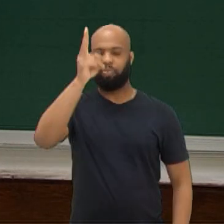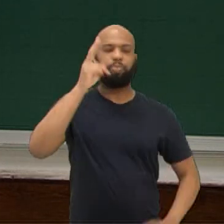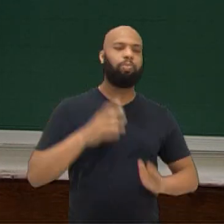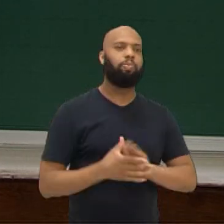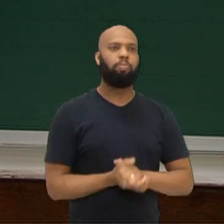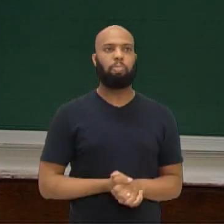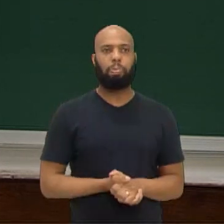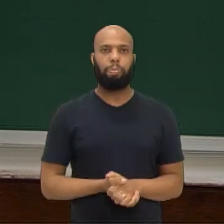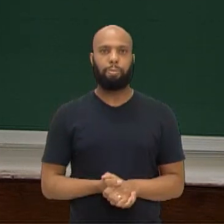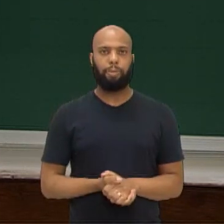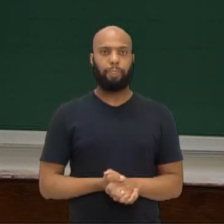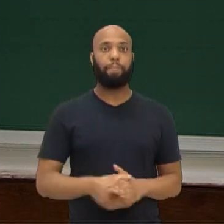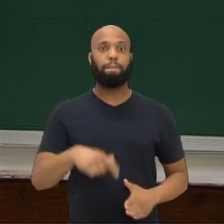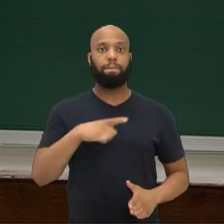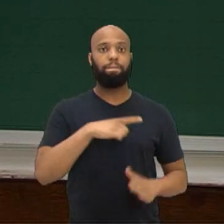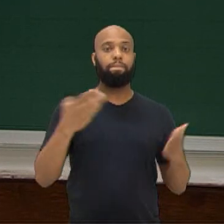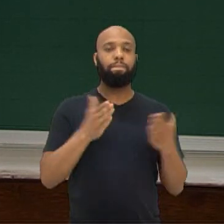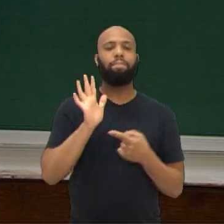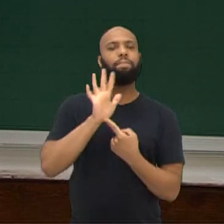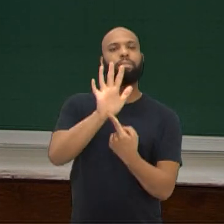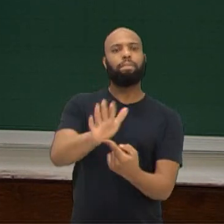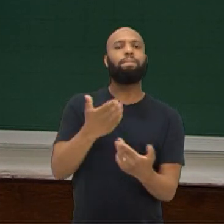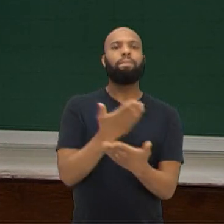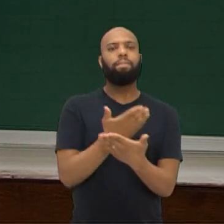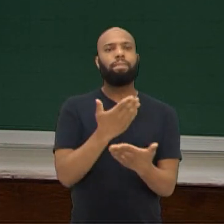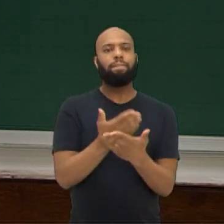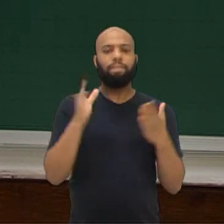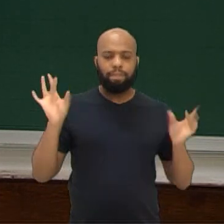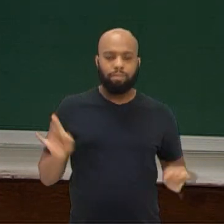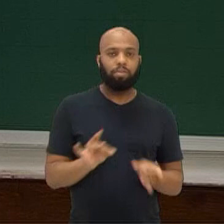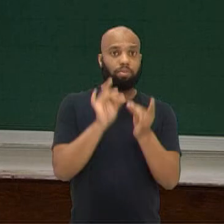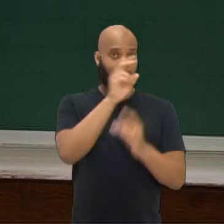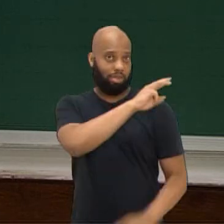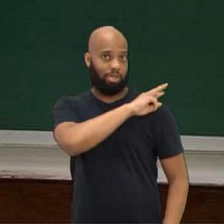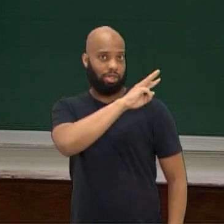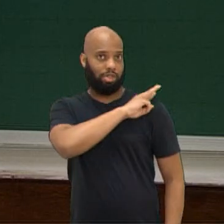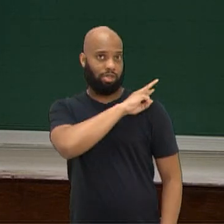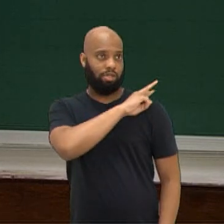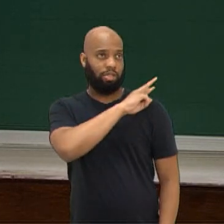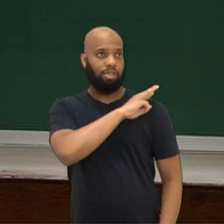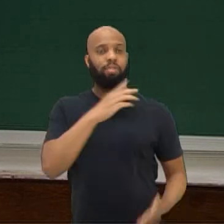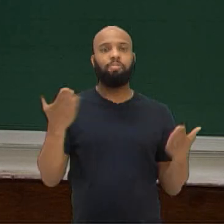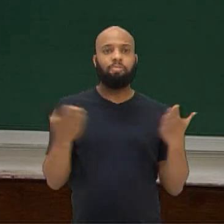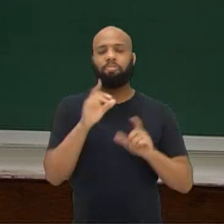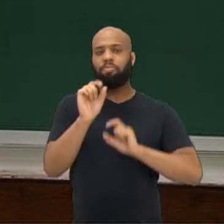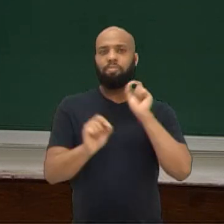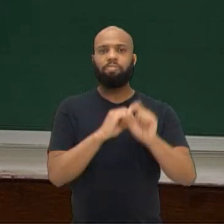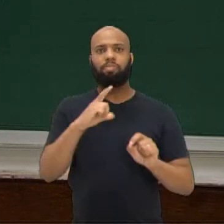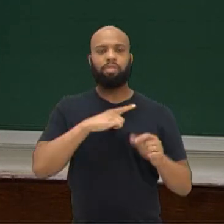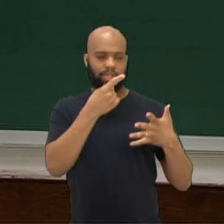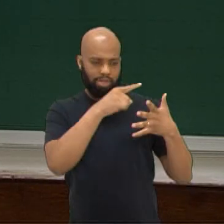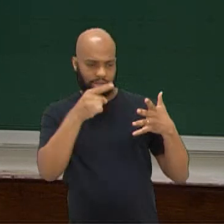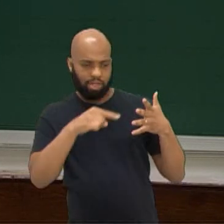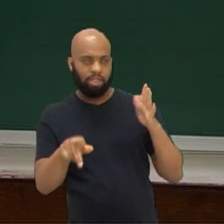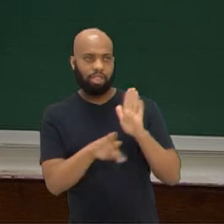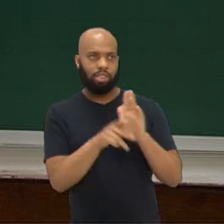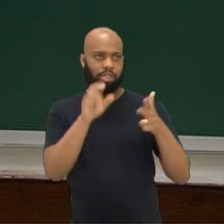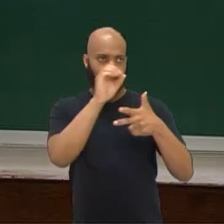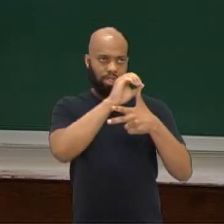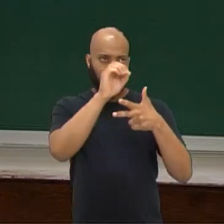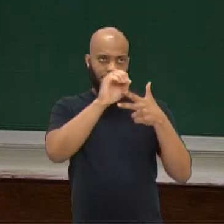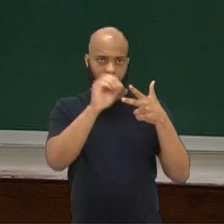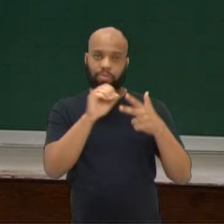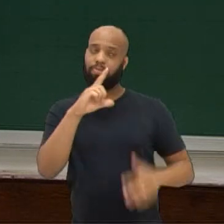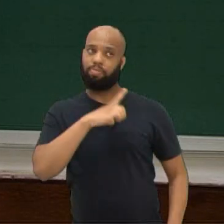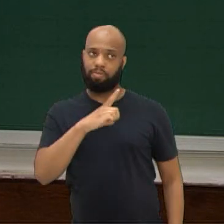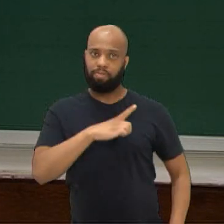então. Nós vamos trazer para as aulas, especialmente do terceiro ano, terceira série do médio, elementos do Enem, o Exame